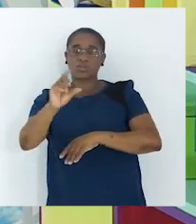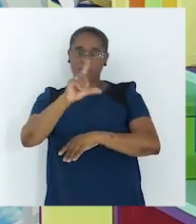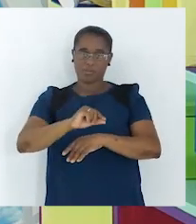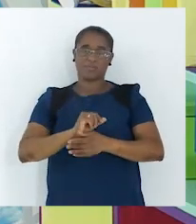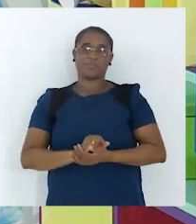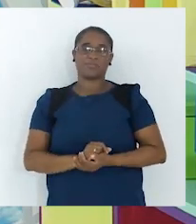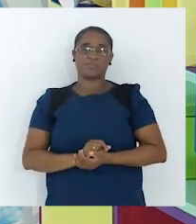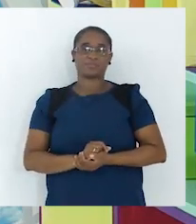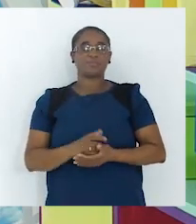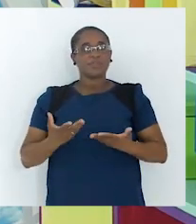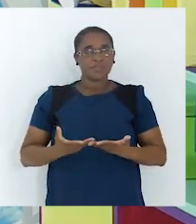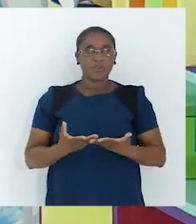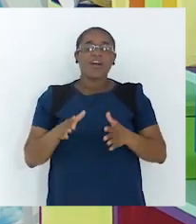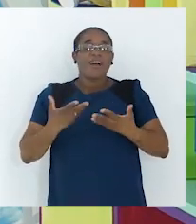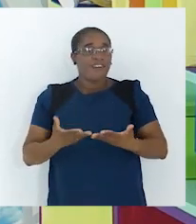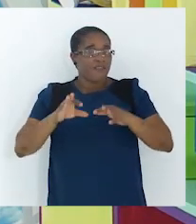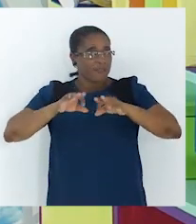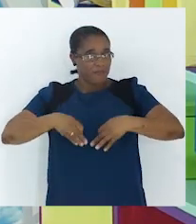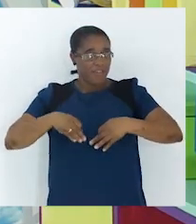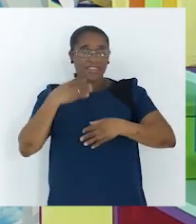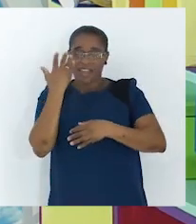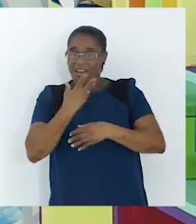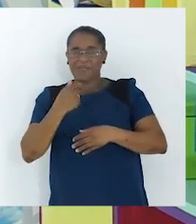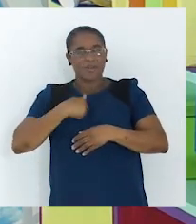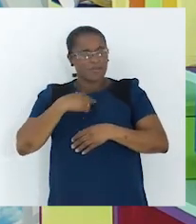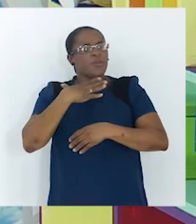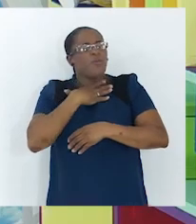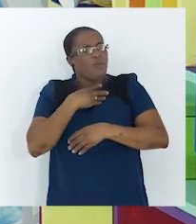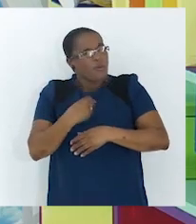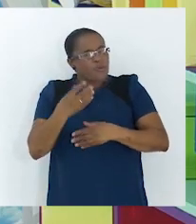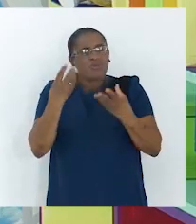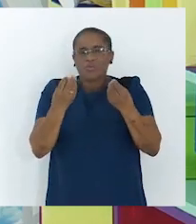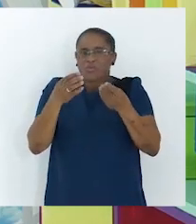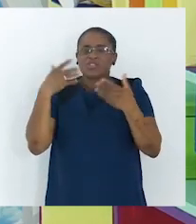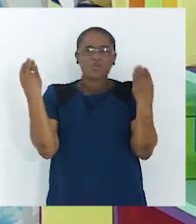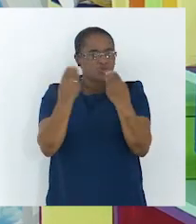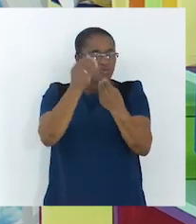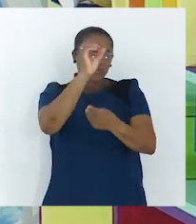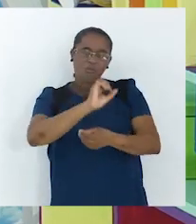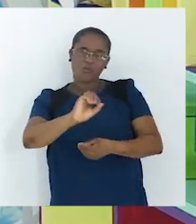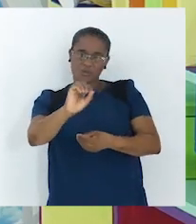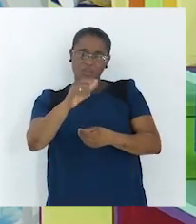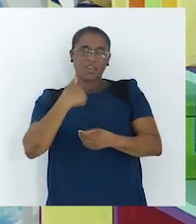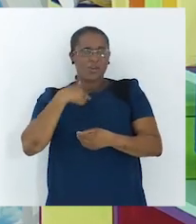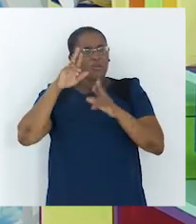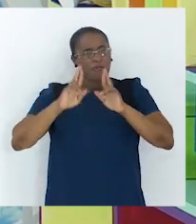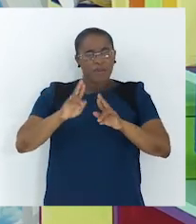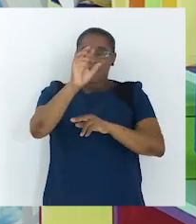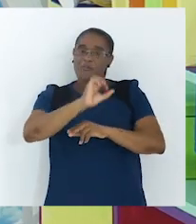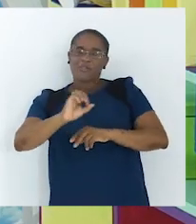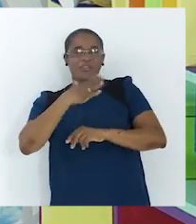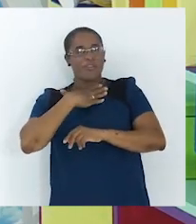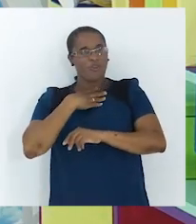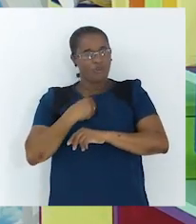nós estamos no final da aula para mim foi um grande prazer estar convosco espero que vocês tenham gostado